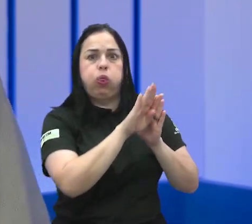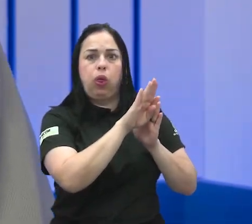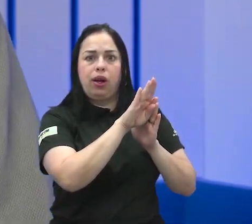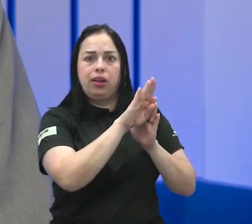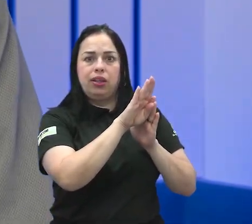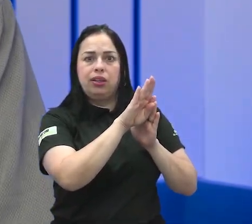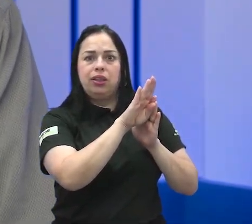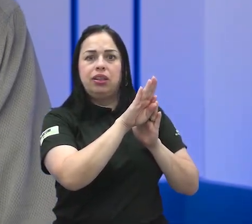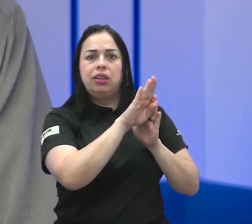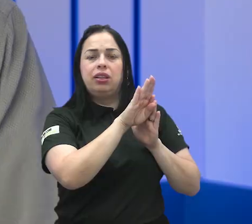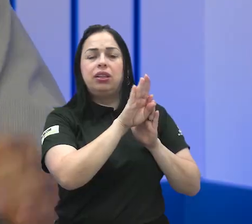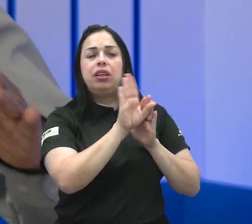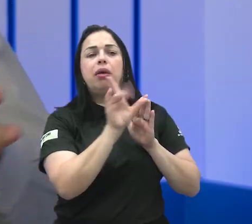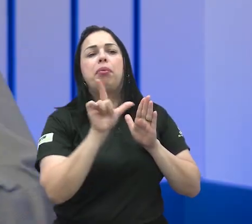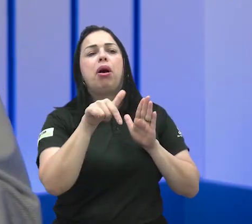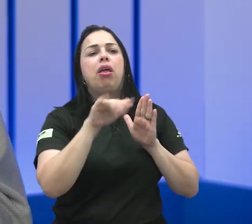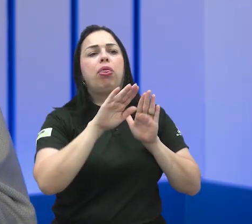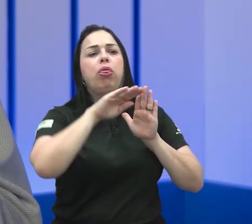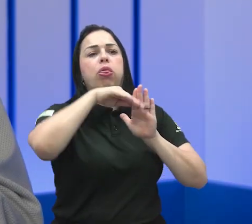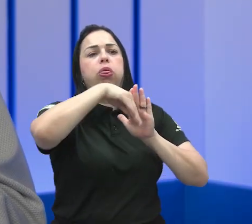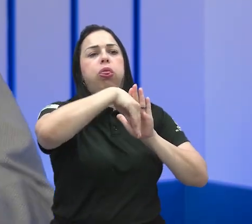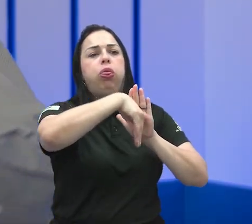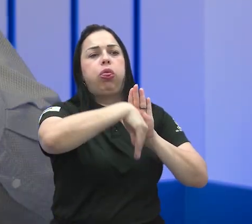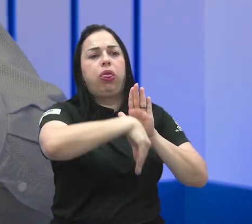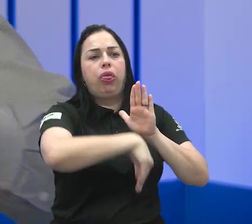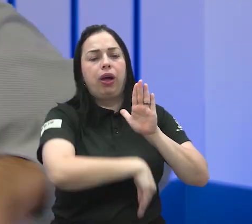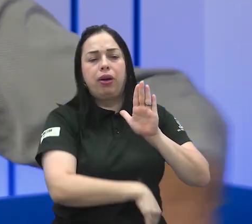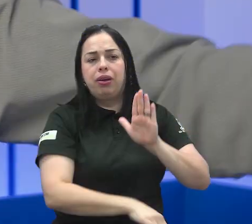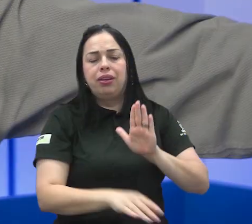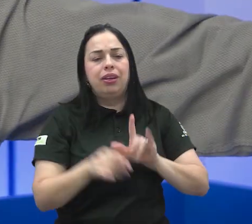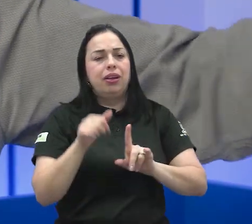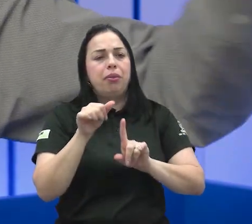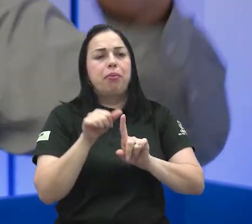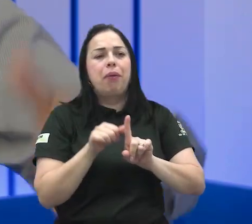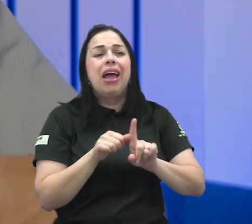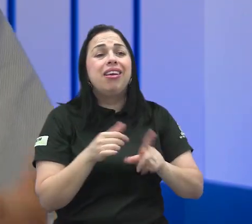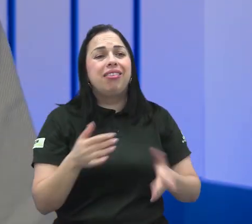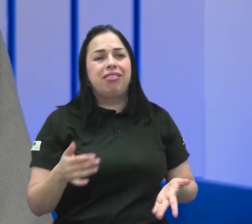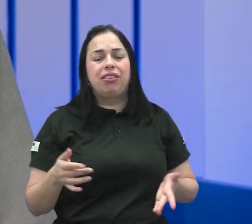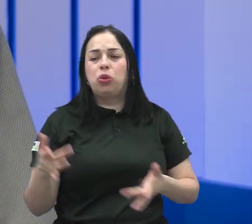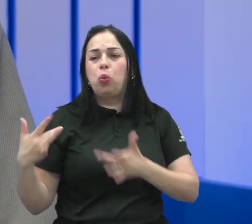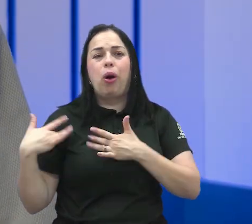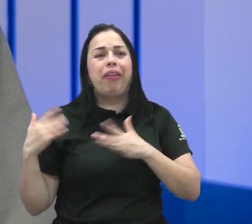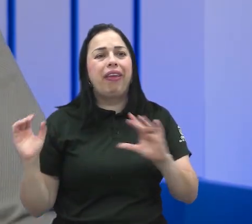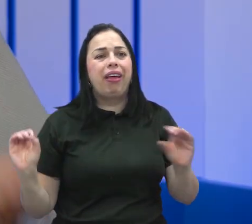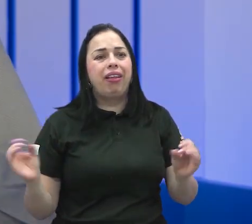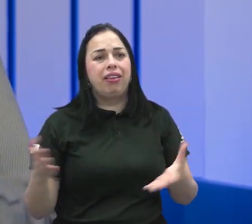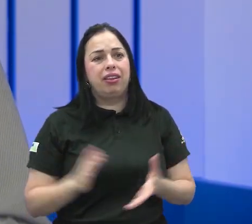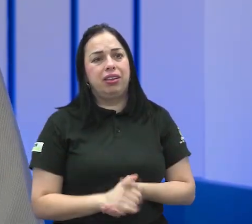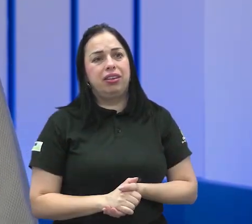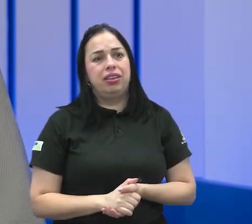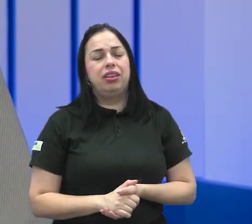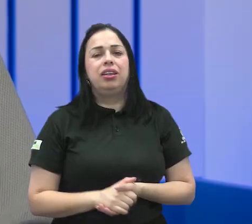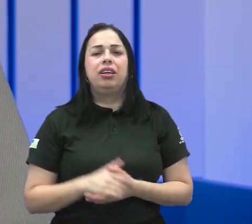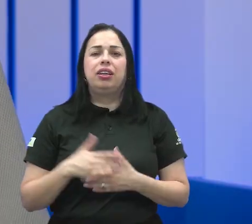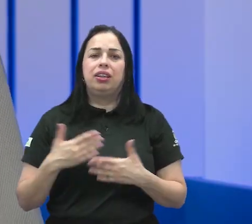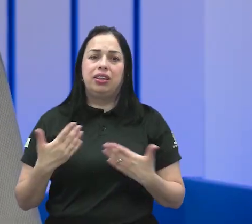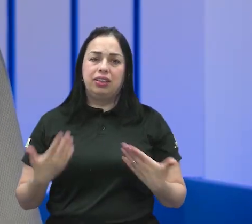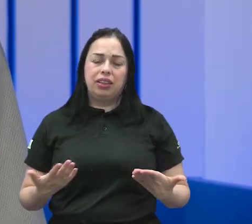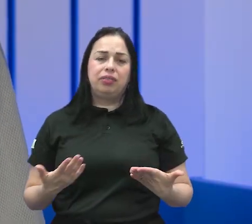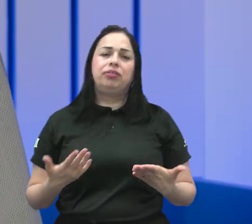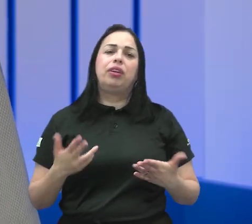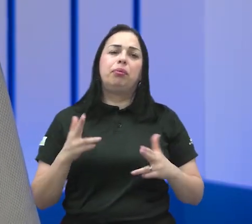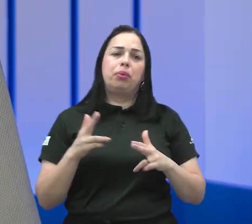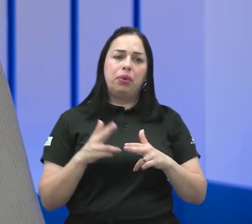você aumentar muito o estoque de uma semana para outra e depois ficar um mês sem você conseguir doador, porque daí tem hemocomponentes que acabam